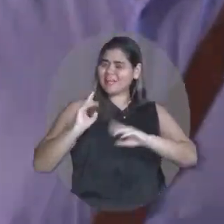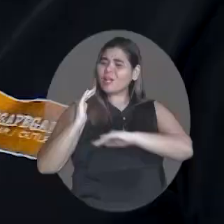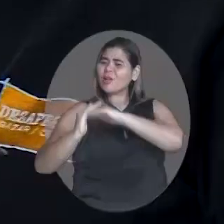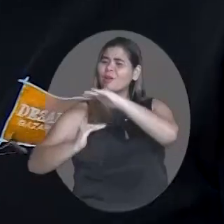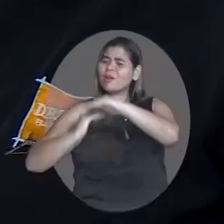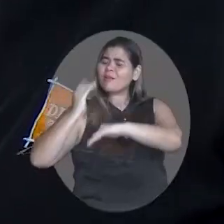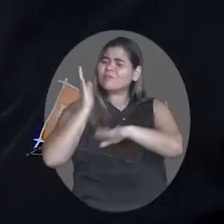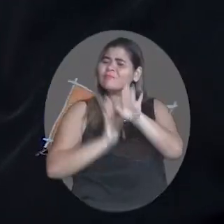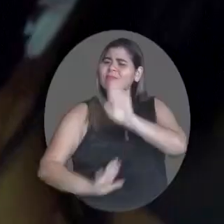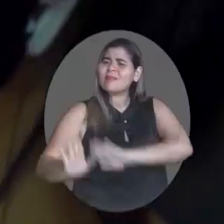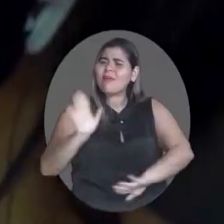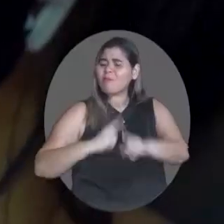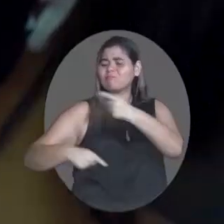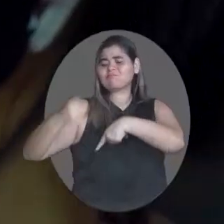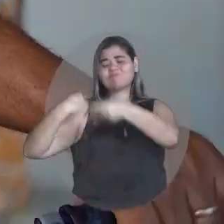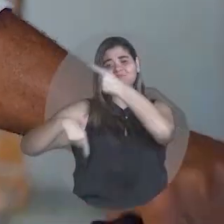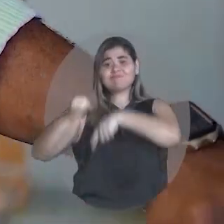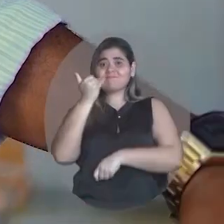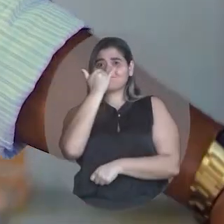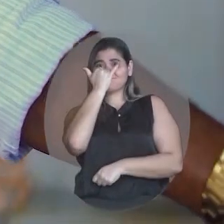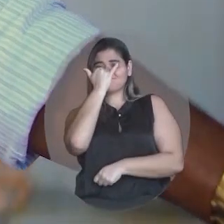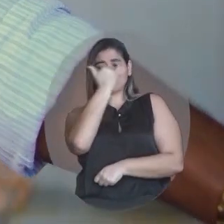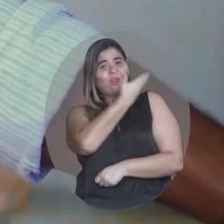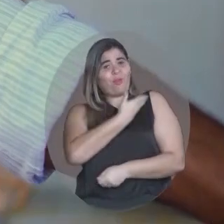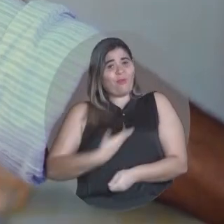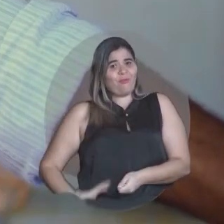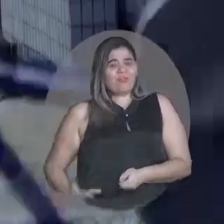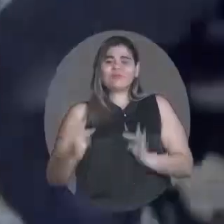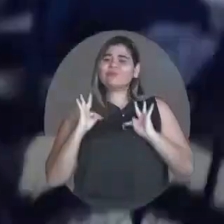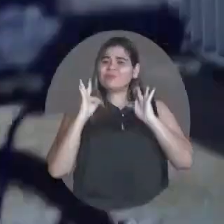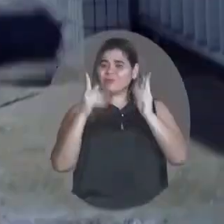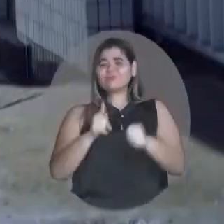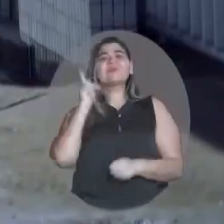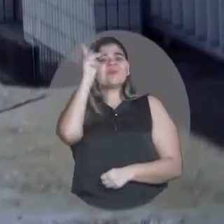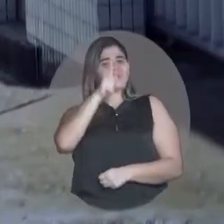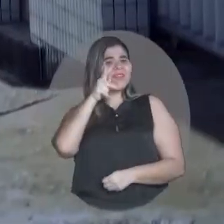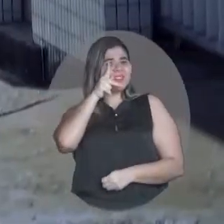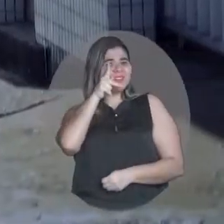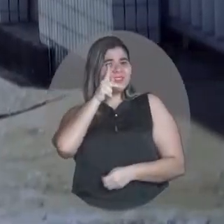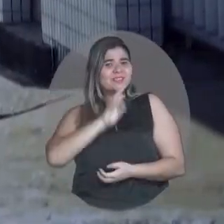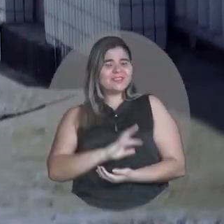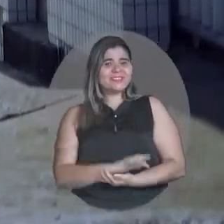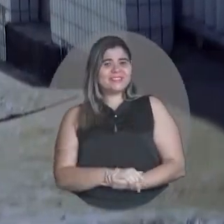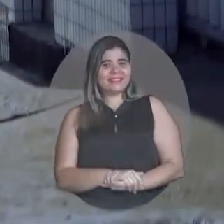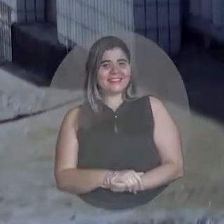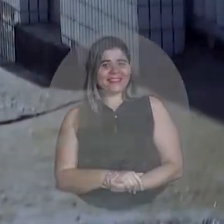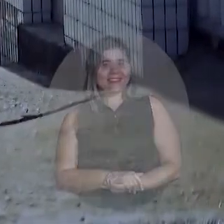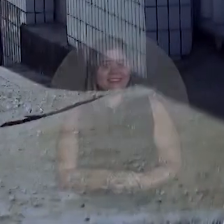vez para não voltar atrás. Governo do Estado. Somos todos Paraíba.